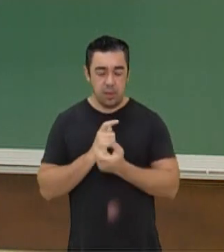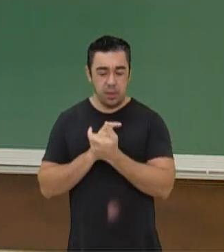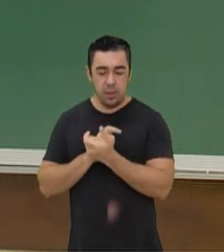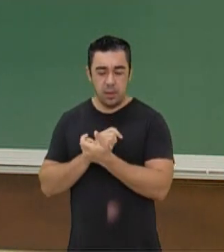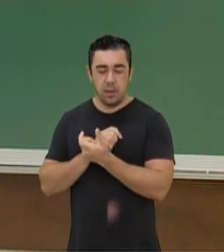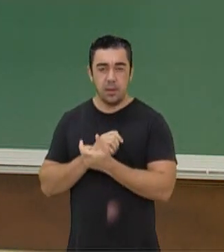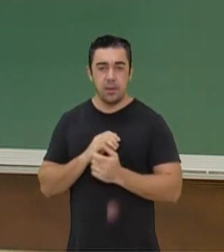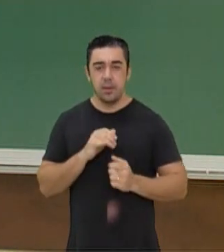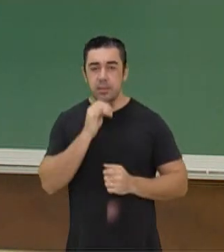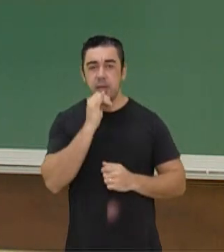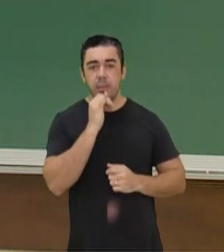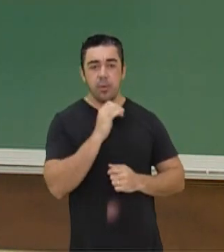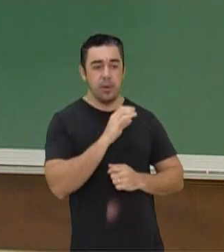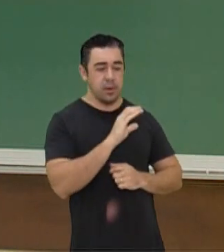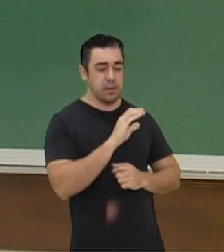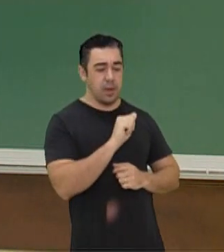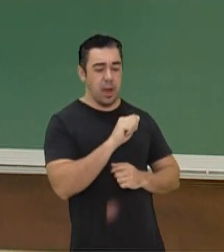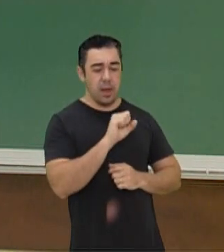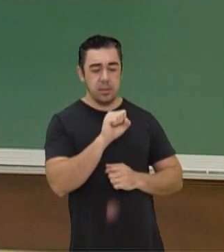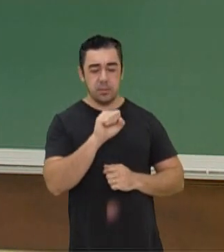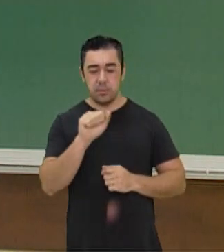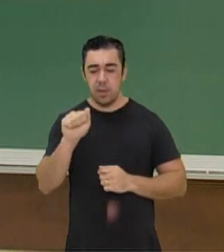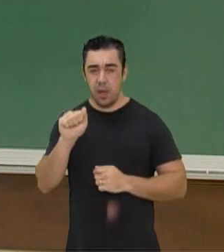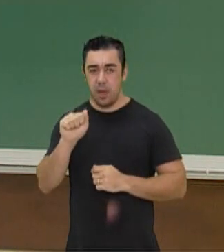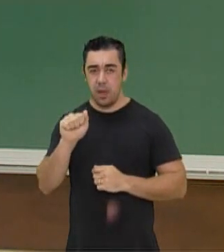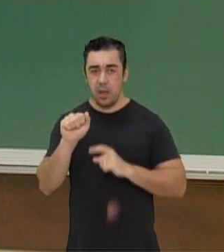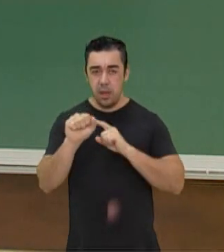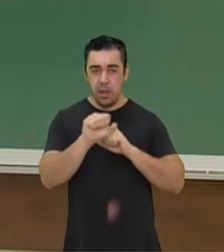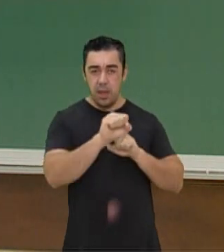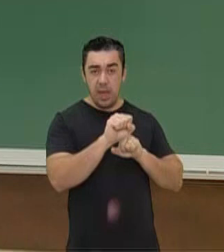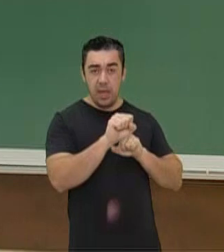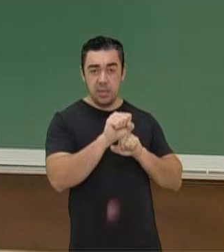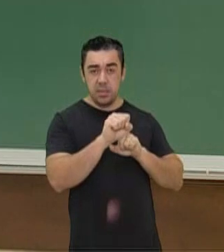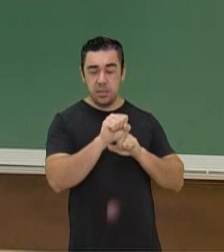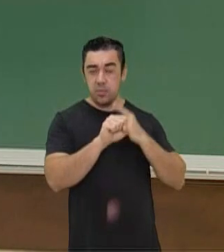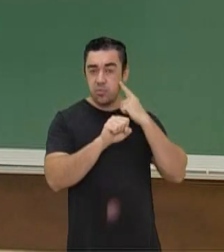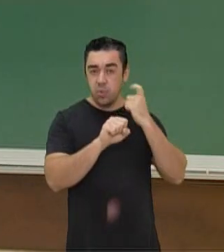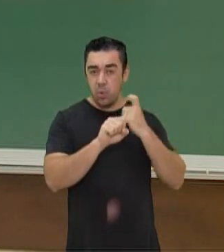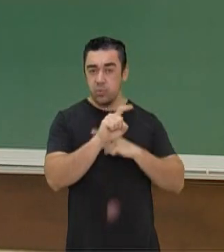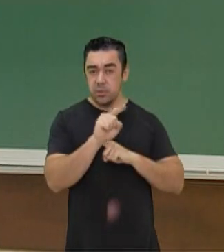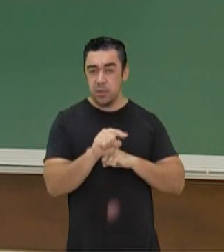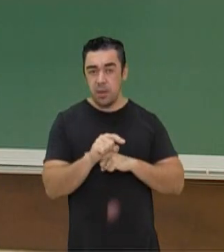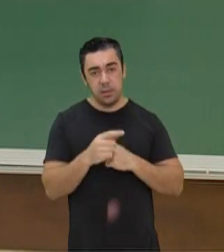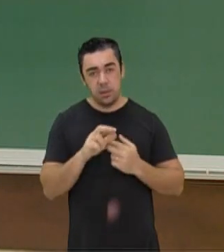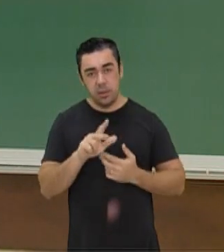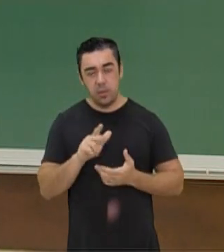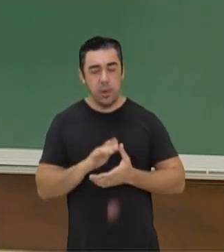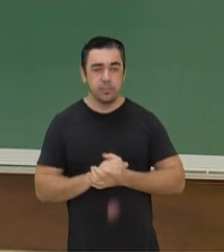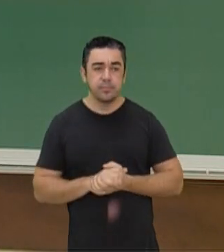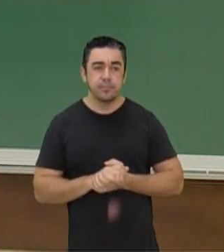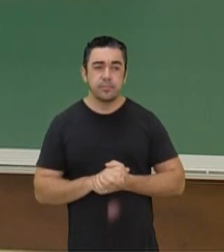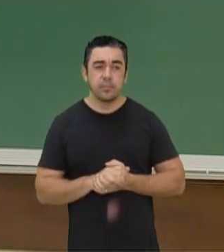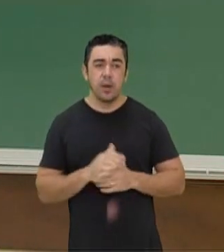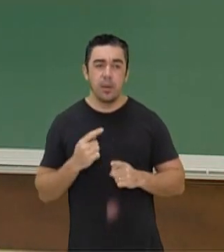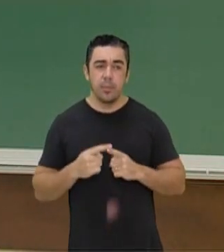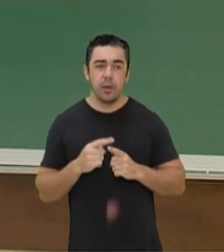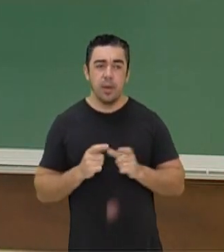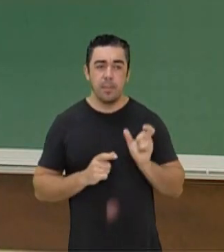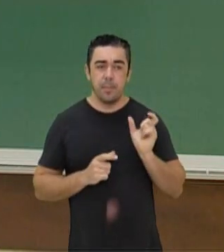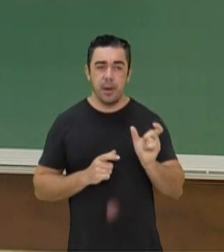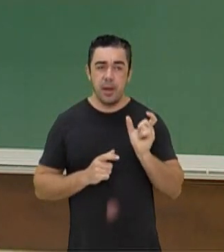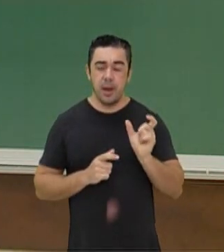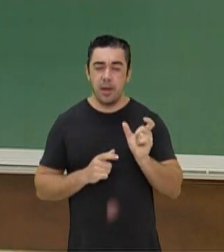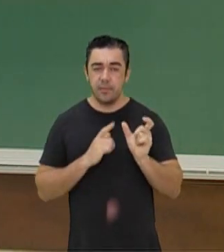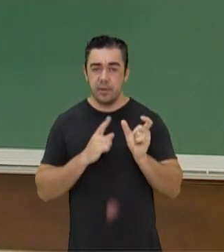que nem casa, ó, um S e tem som de Z, então não pode ser essa, né? Porque a palavra primitiva